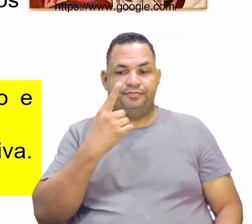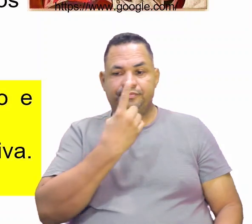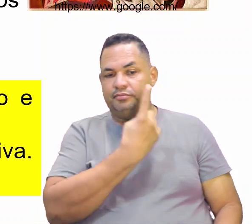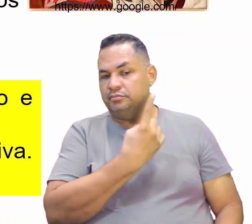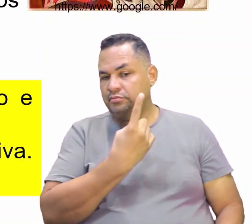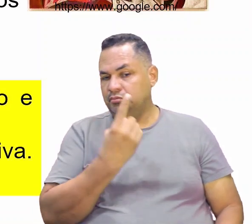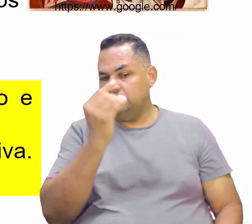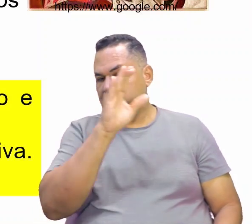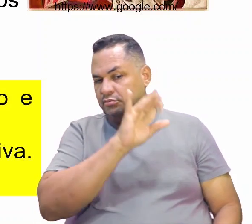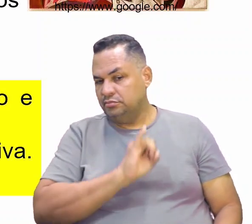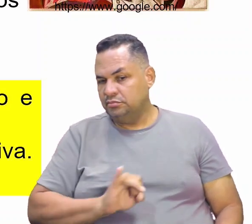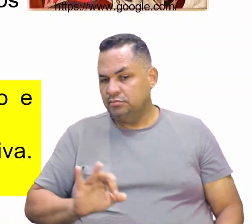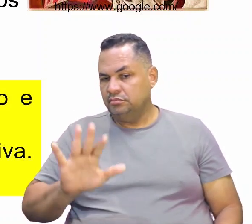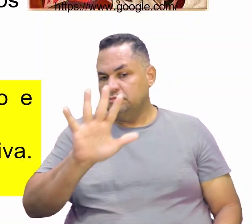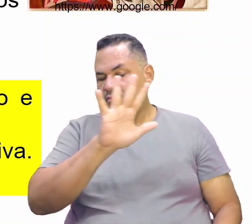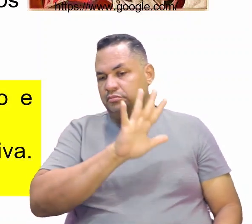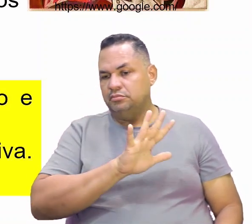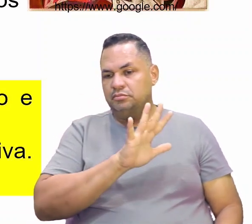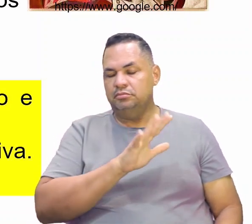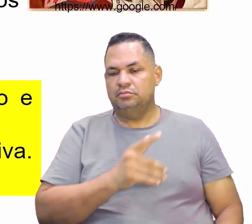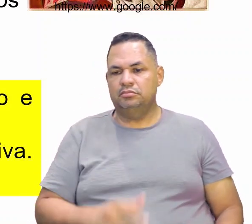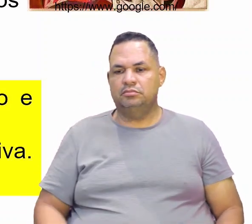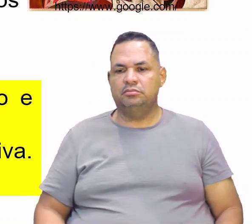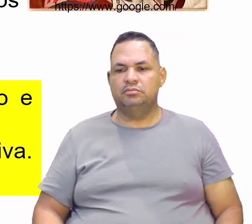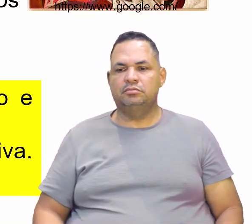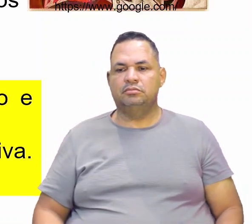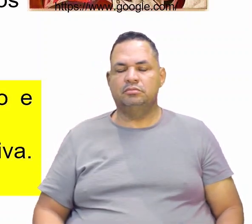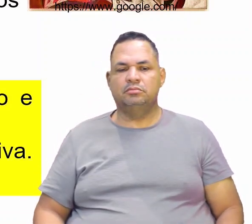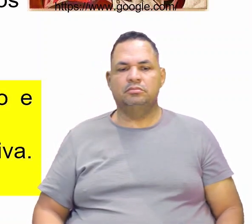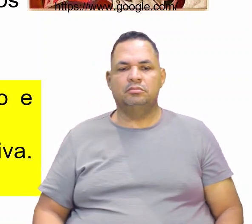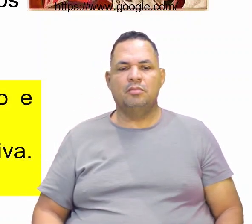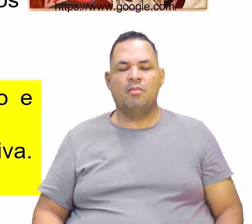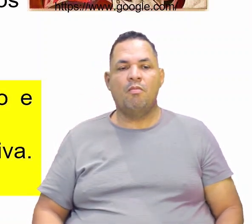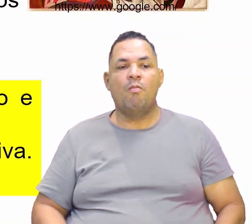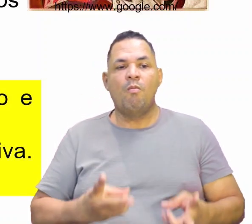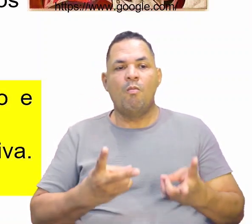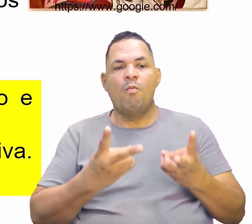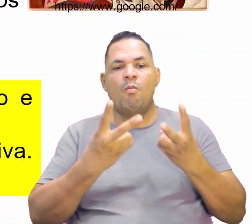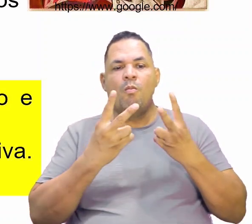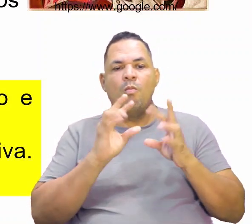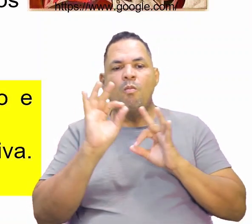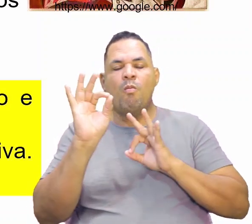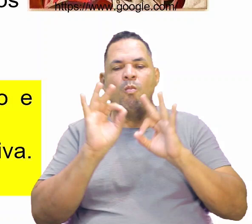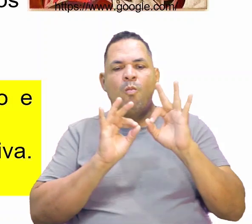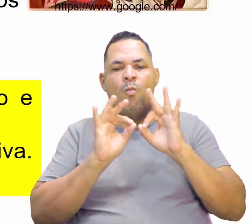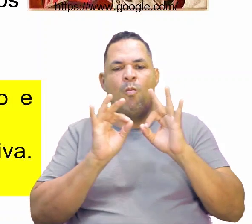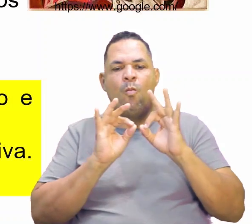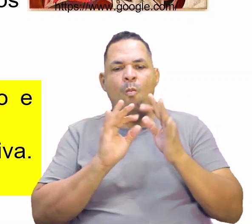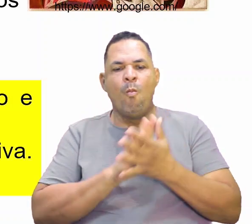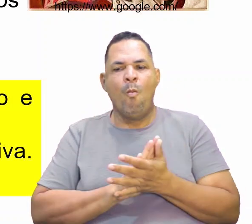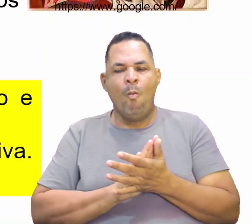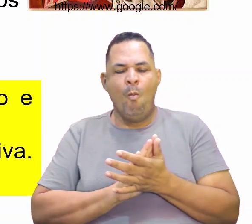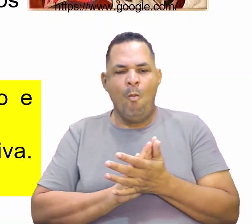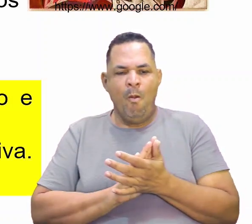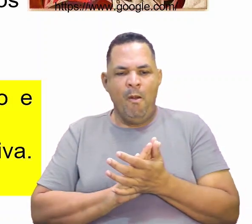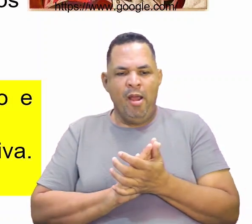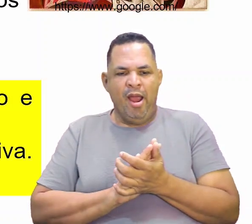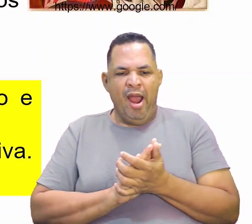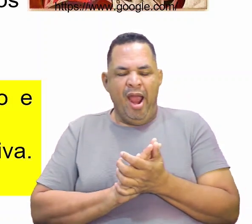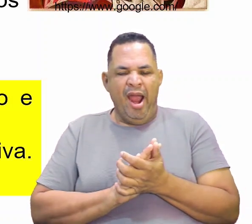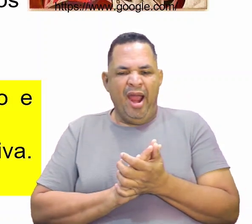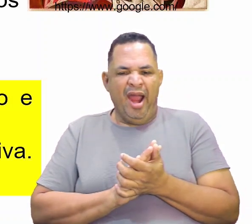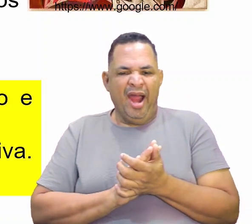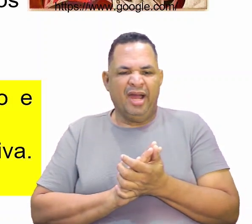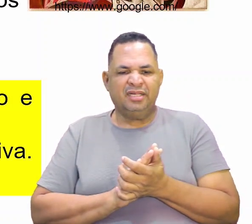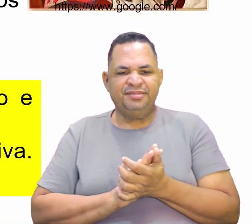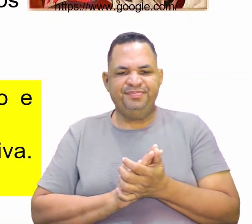cada figura, cada elemento que está neste quadro, você percebe a questão das formas geográficas, a